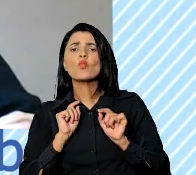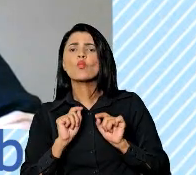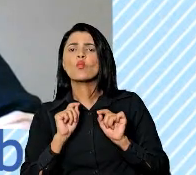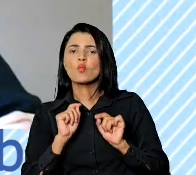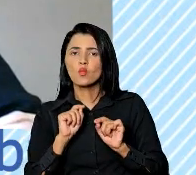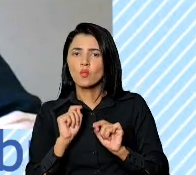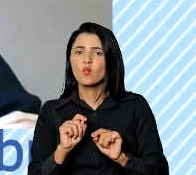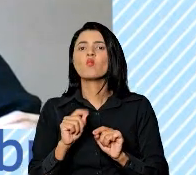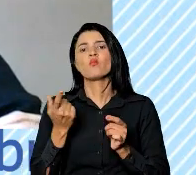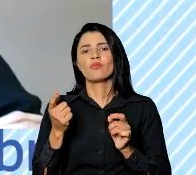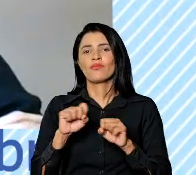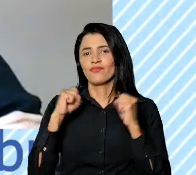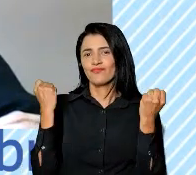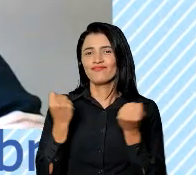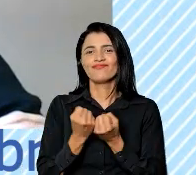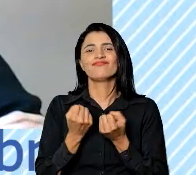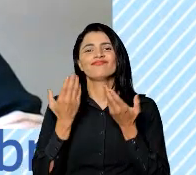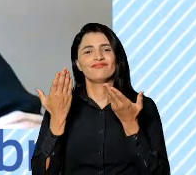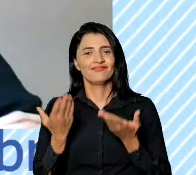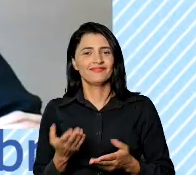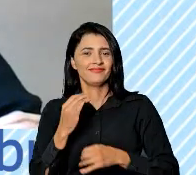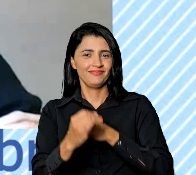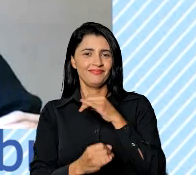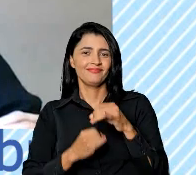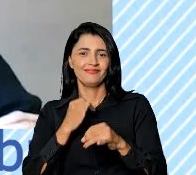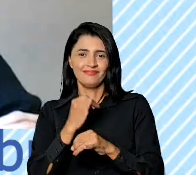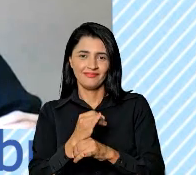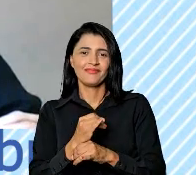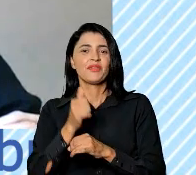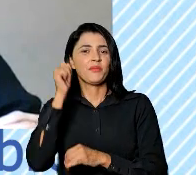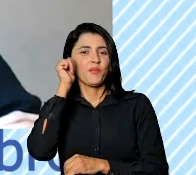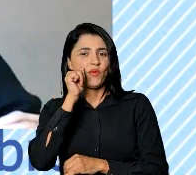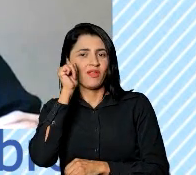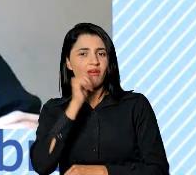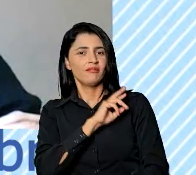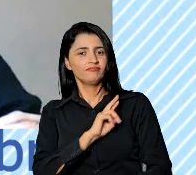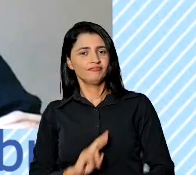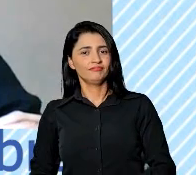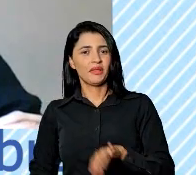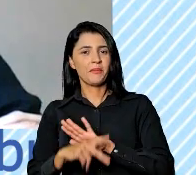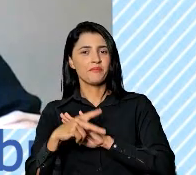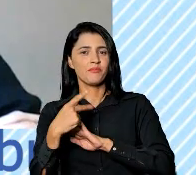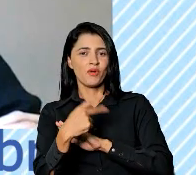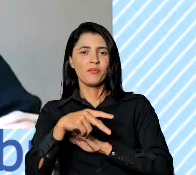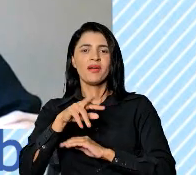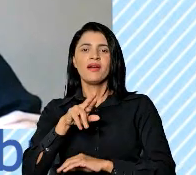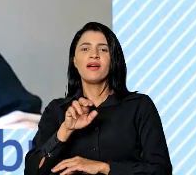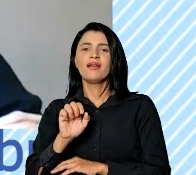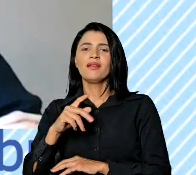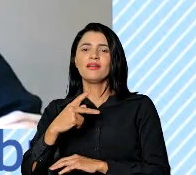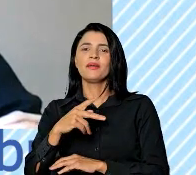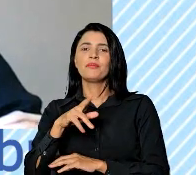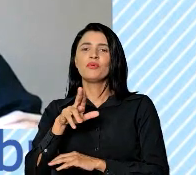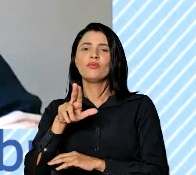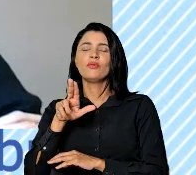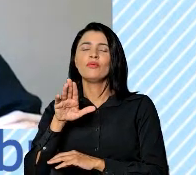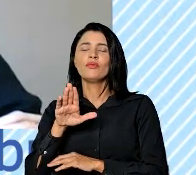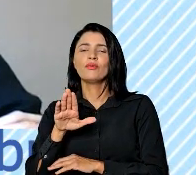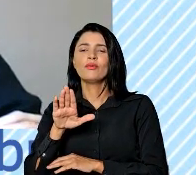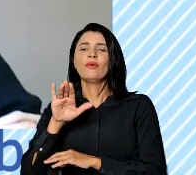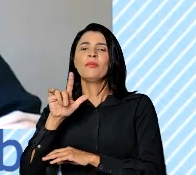ao webinário Mulheres Republicanas, em novembro. Hoje a temática é Mulheres